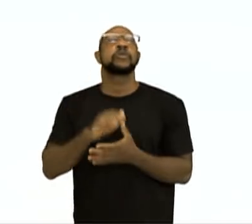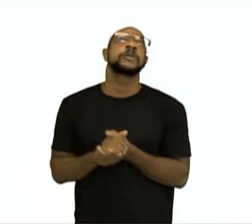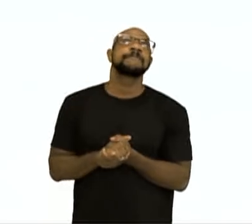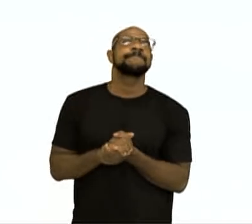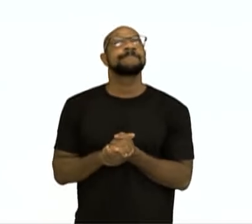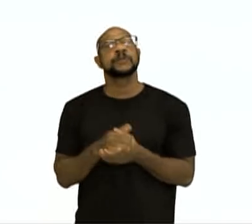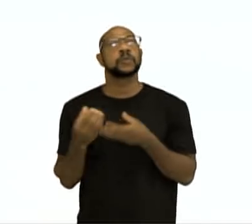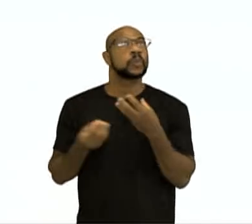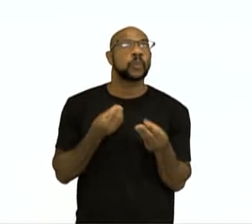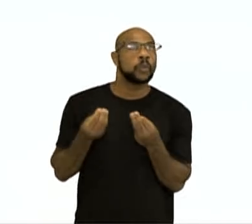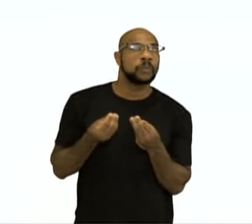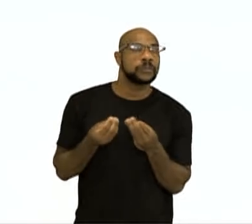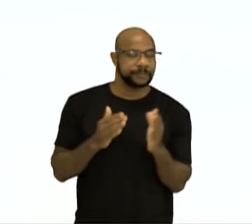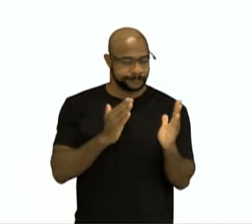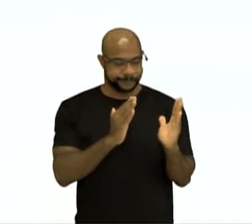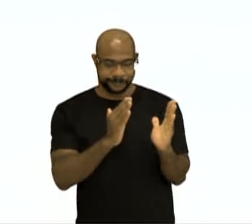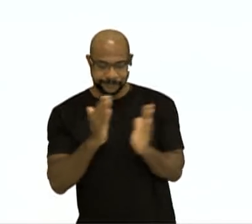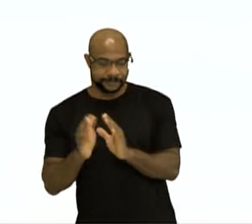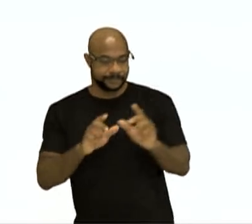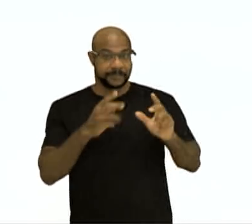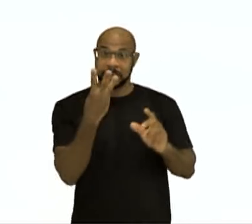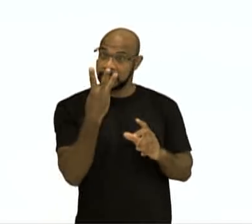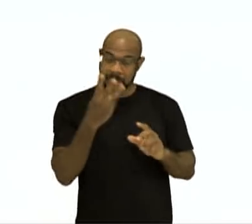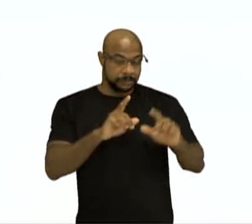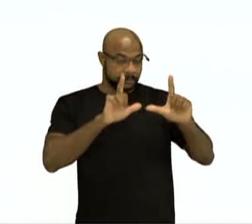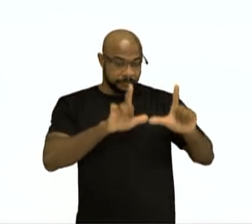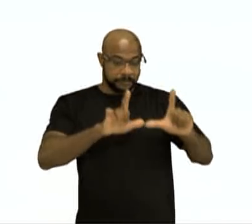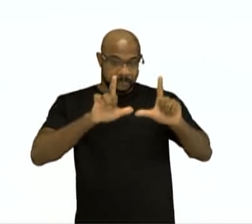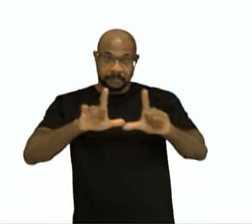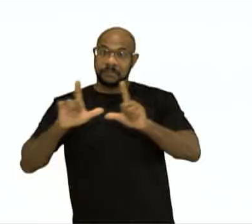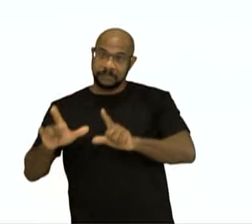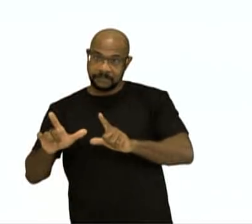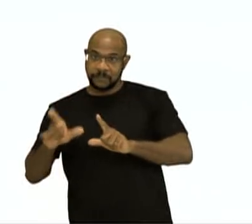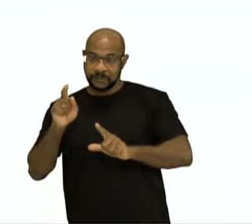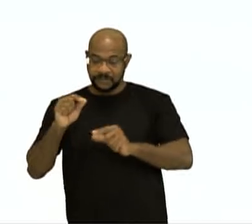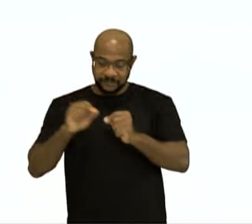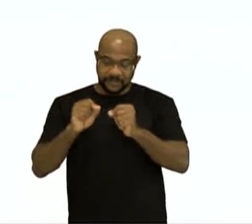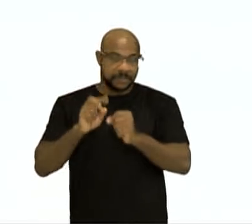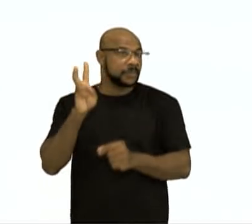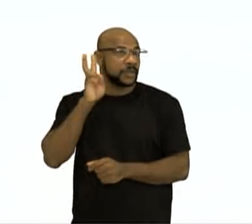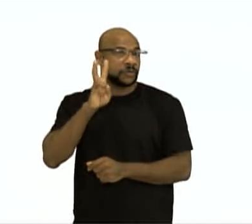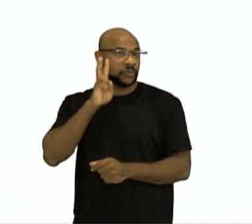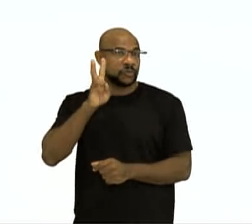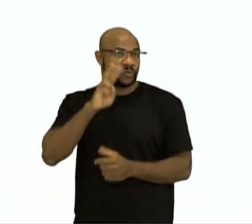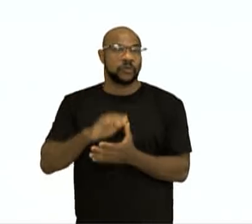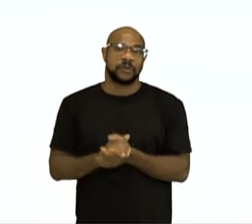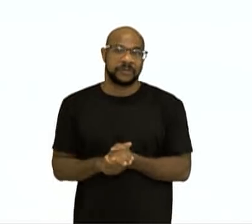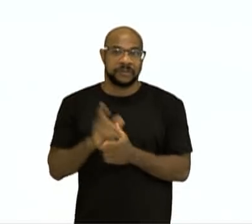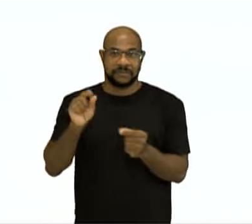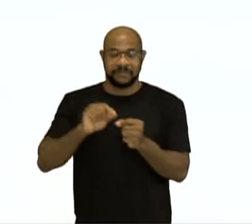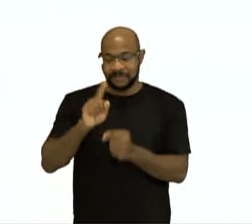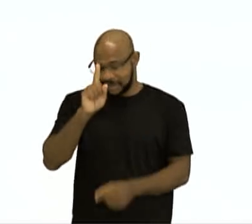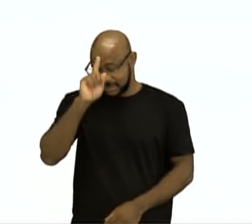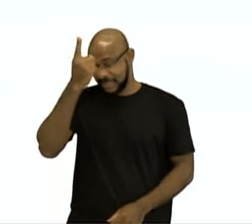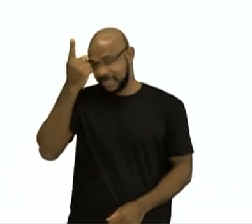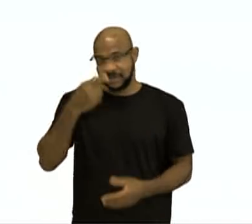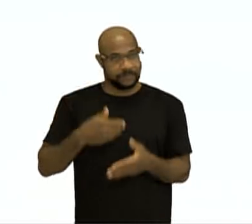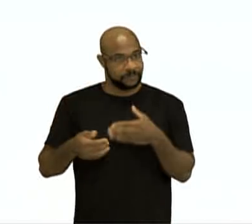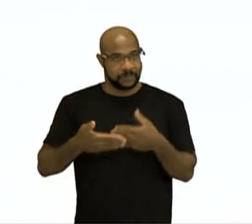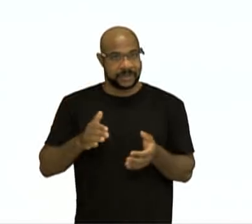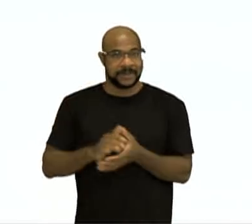ter aí uma sequência e você vai desenvolver essa ideia que você